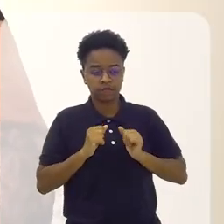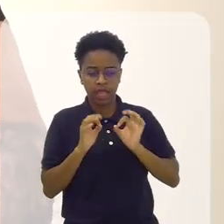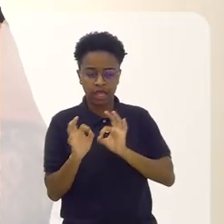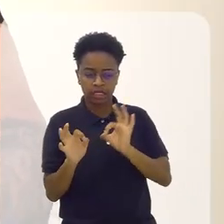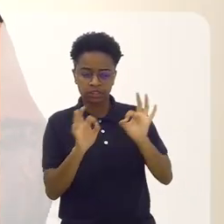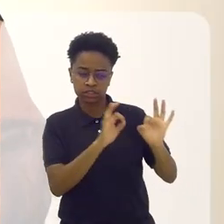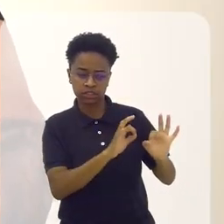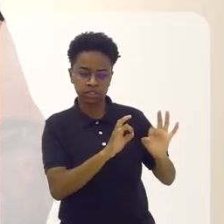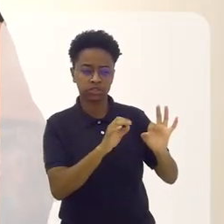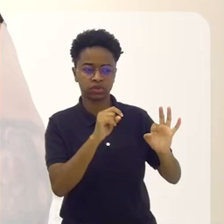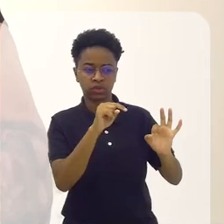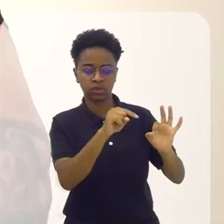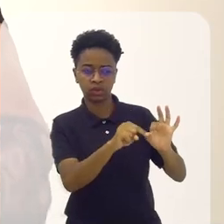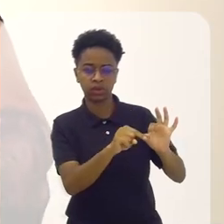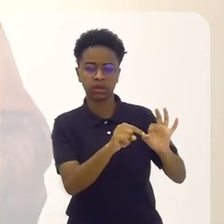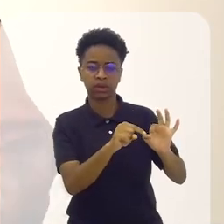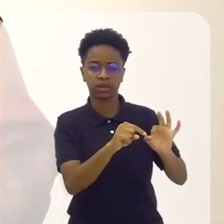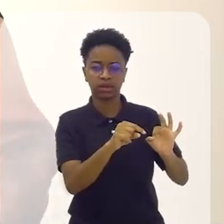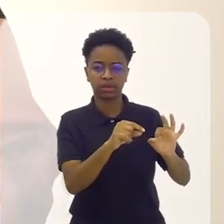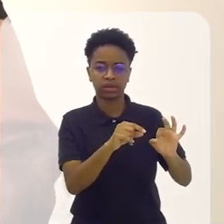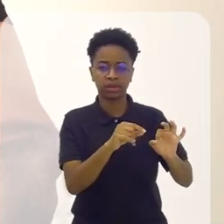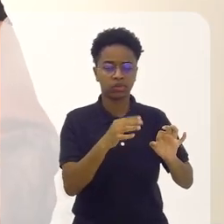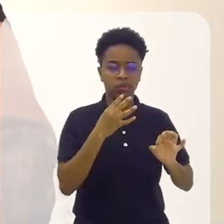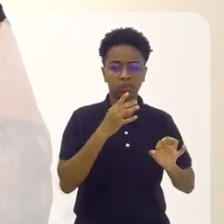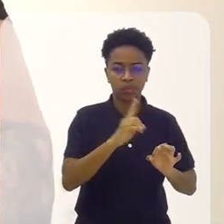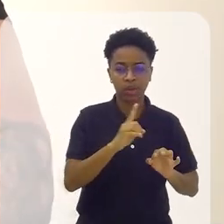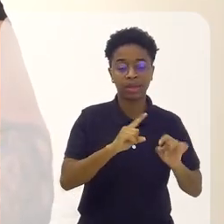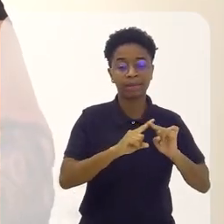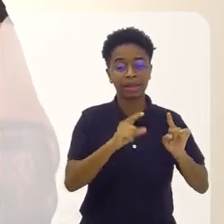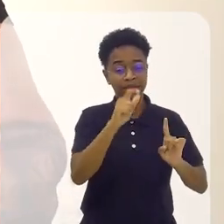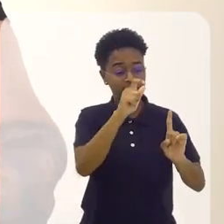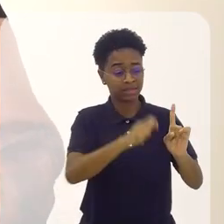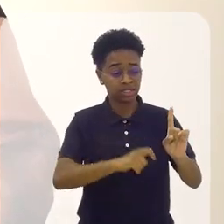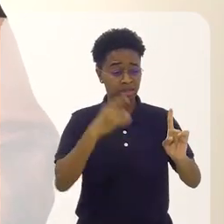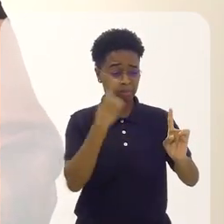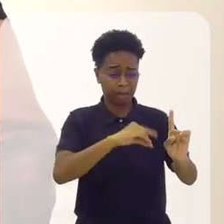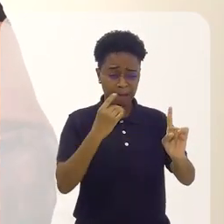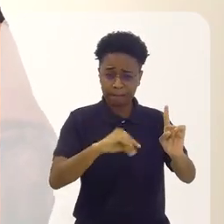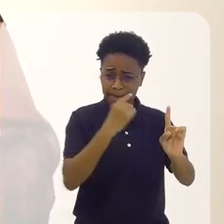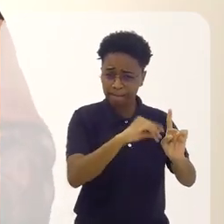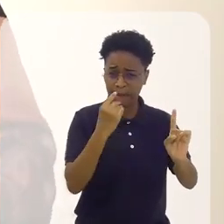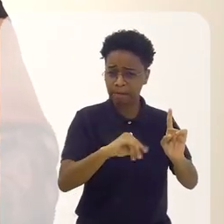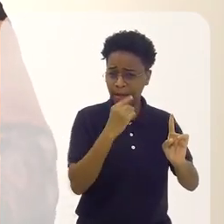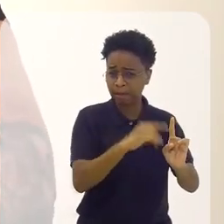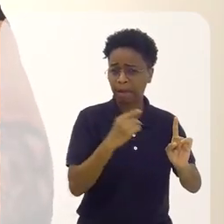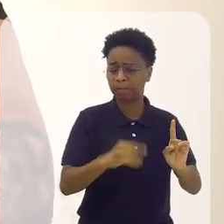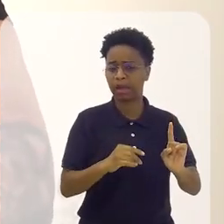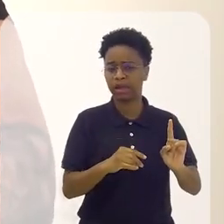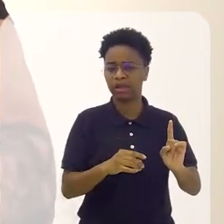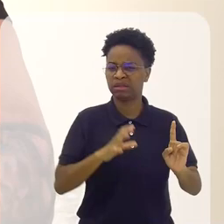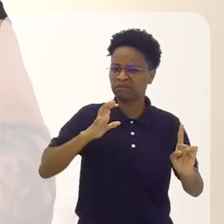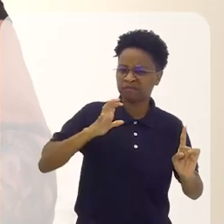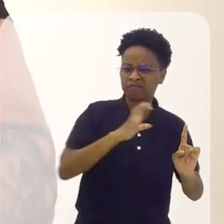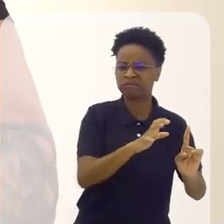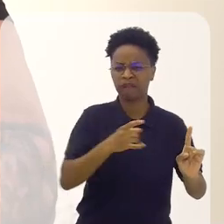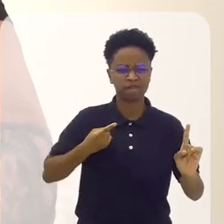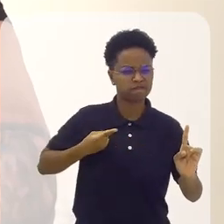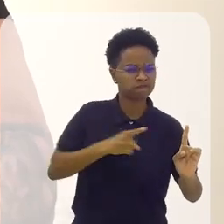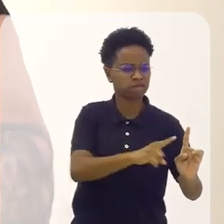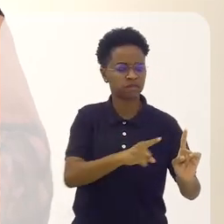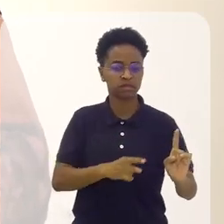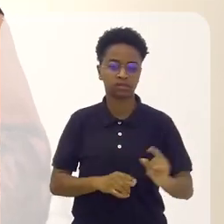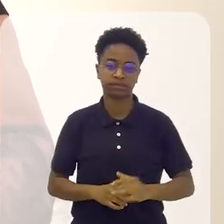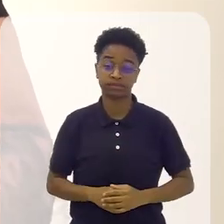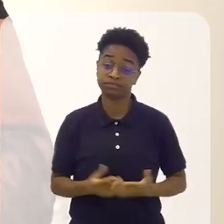né, porque tá vendo uma figura, né, uma figura que todo mundo conhece, e tá ali sofrendo, e a gente tá batendo, a gente tá sendo rude, a gente tá